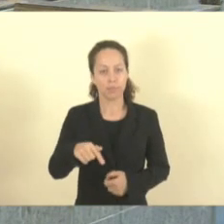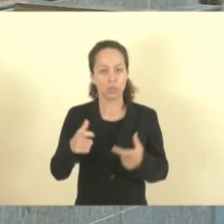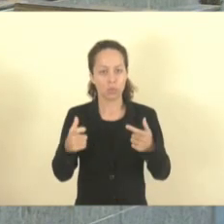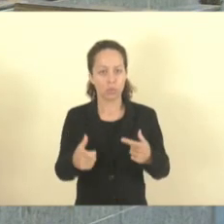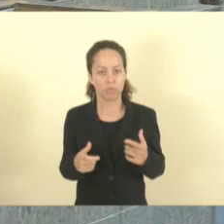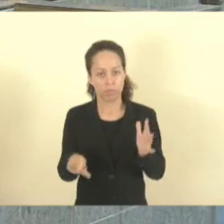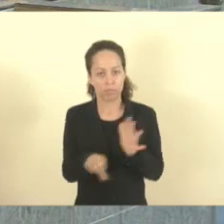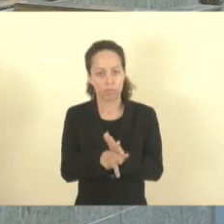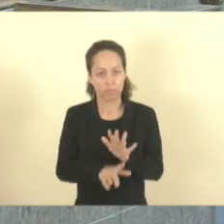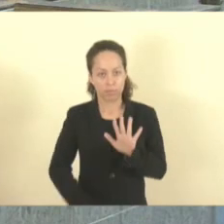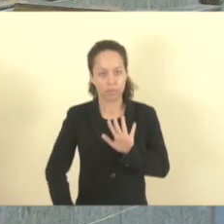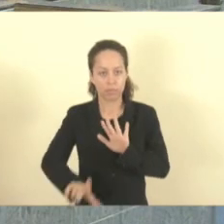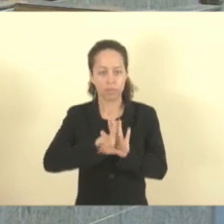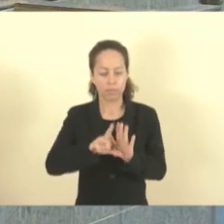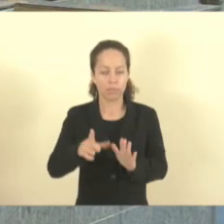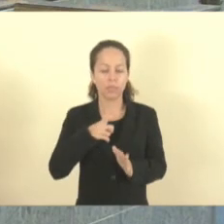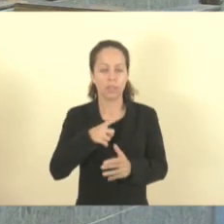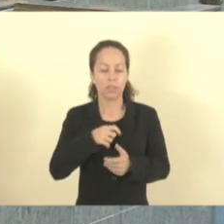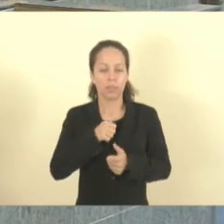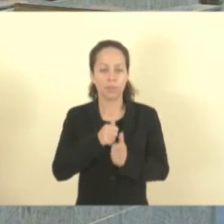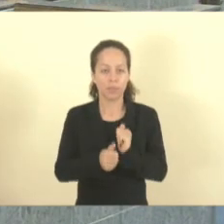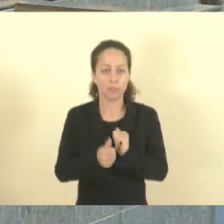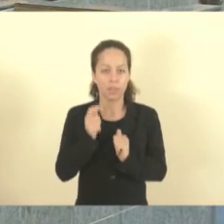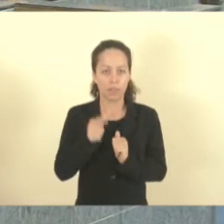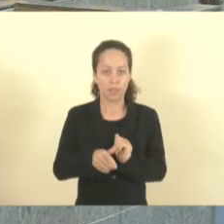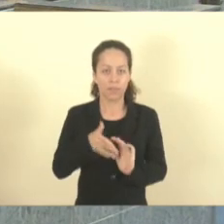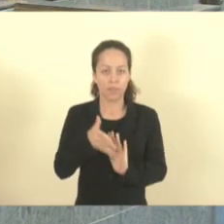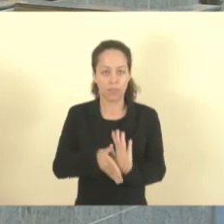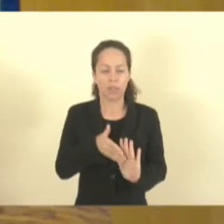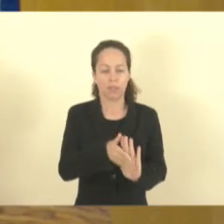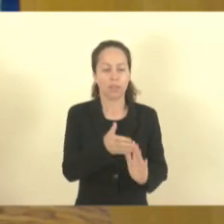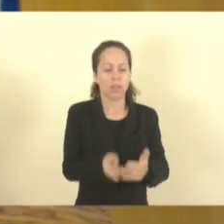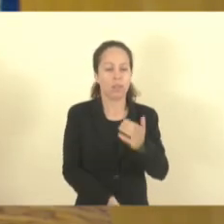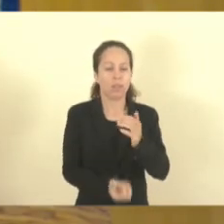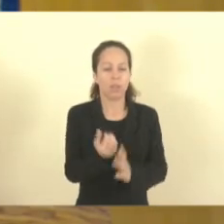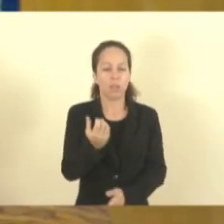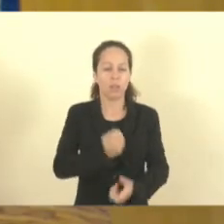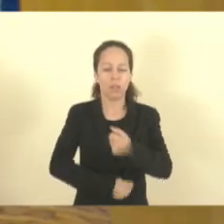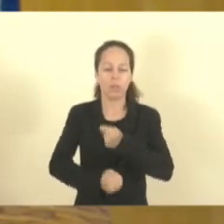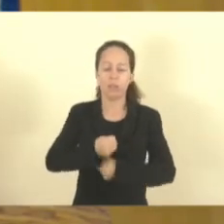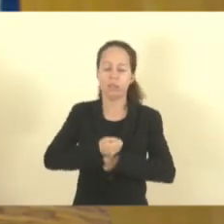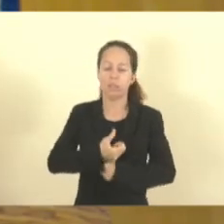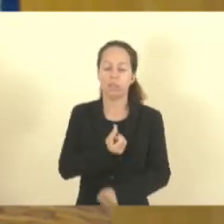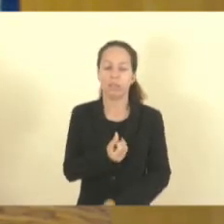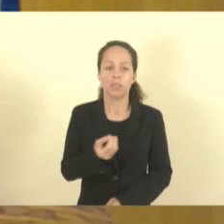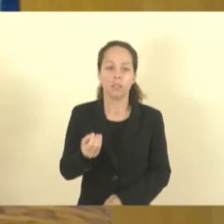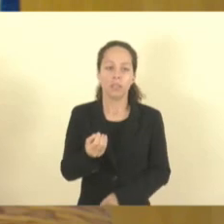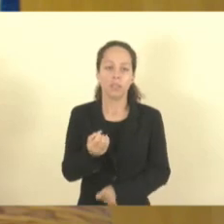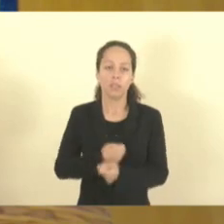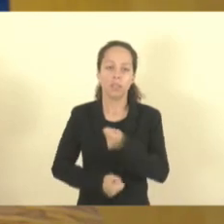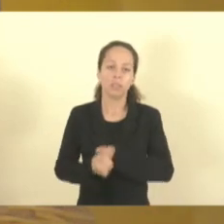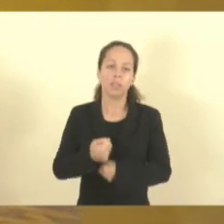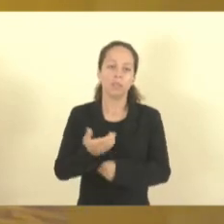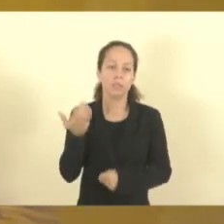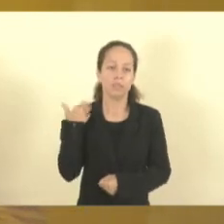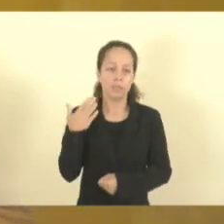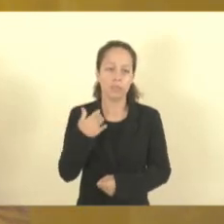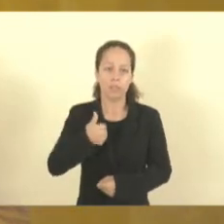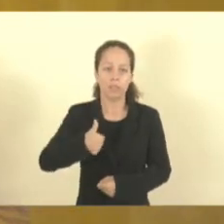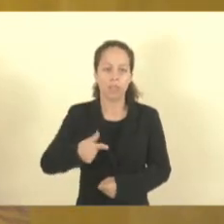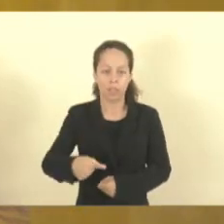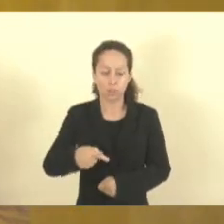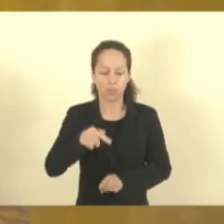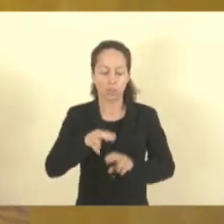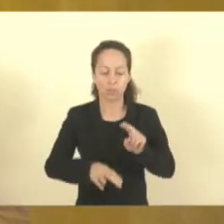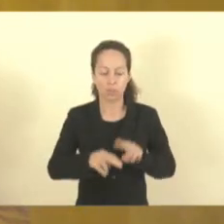a Desportiva Ferroviária, criada há 60 anos atrás, em 17 de junho de